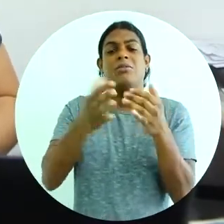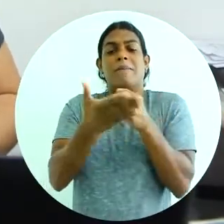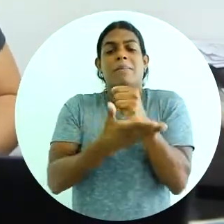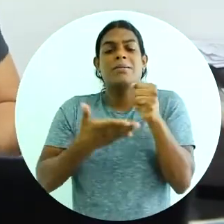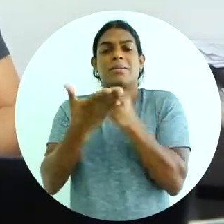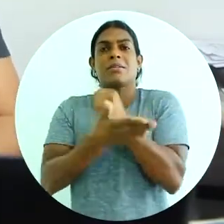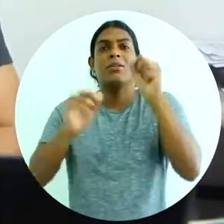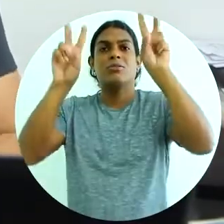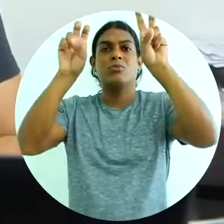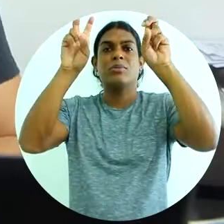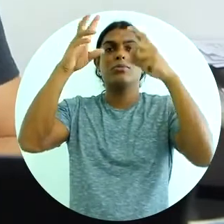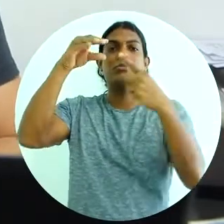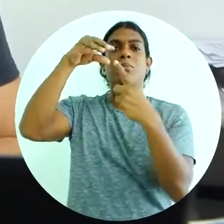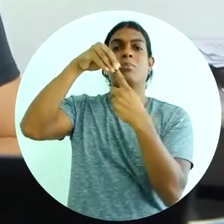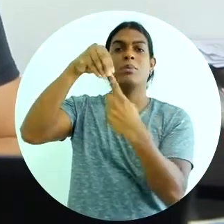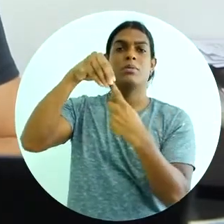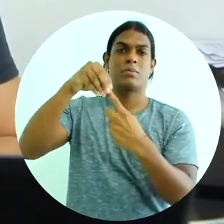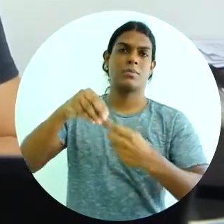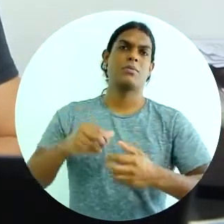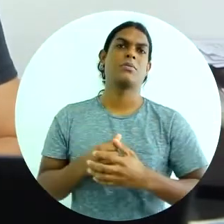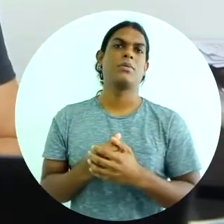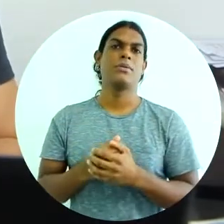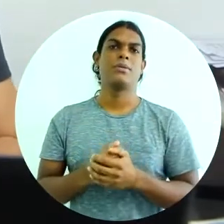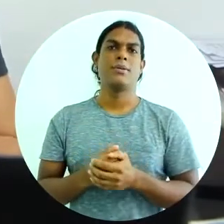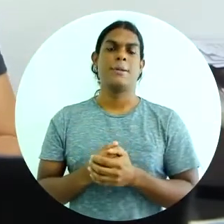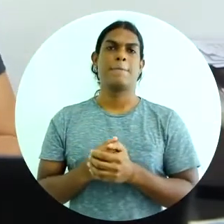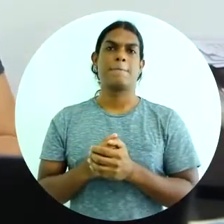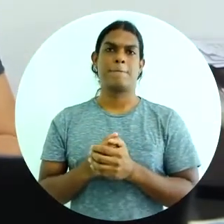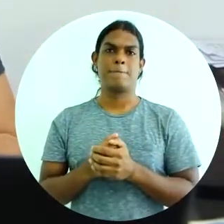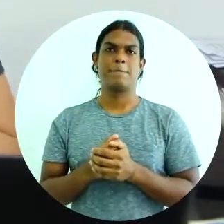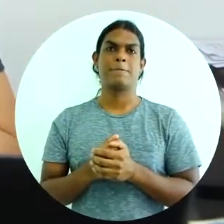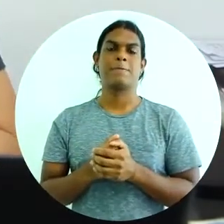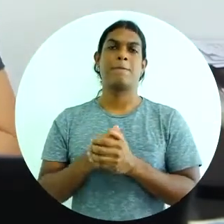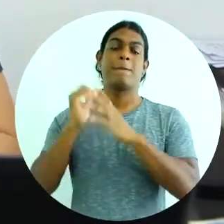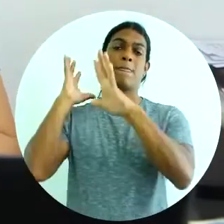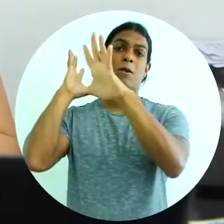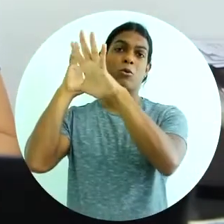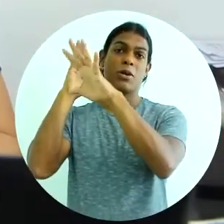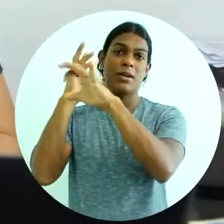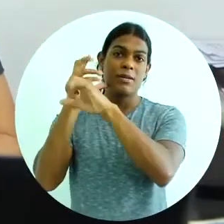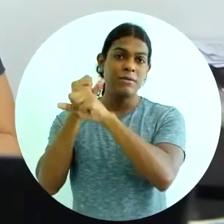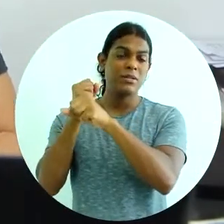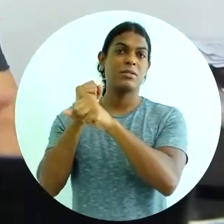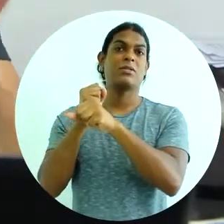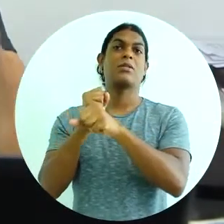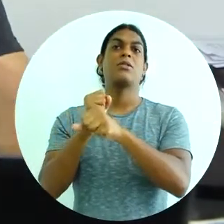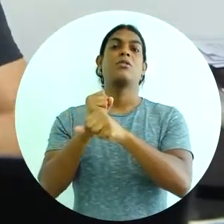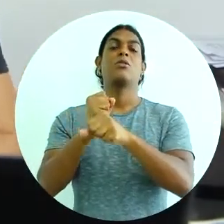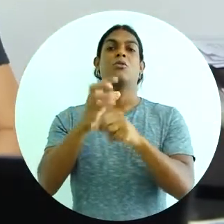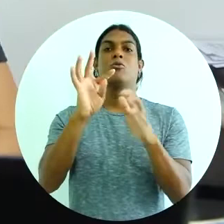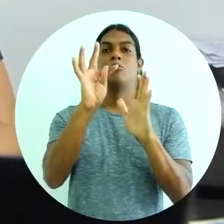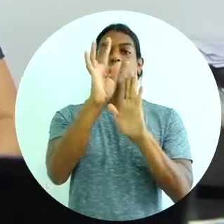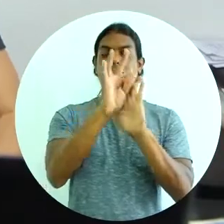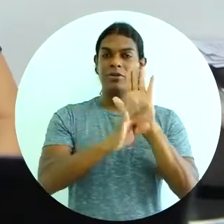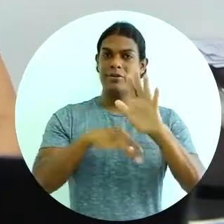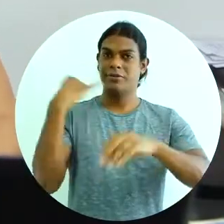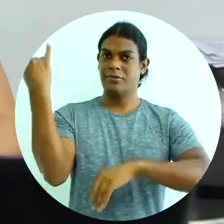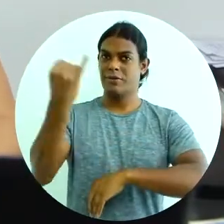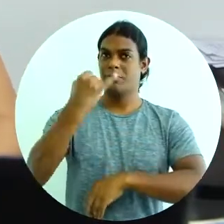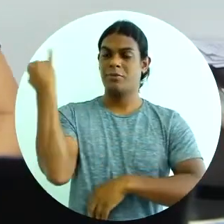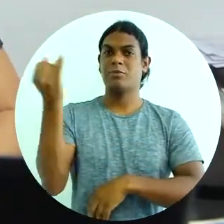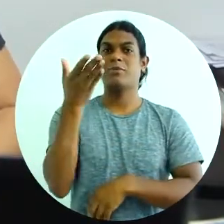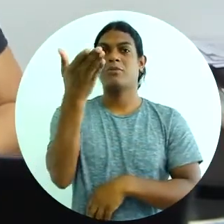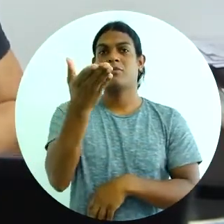Então, revisar o texto é muito importante para que você releia o seu texto e veja o